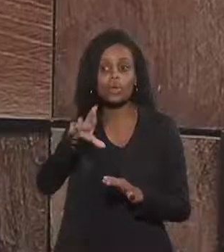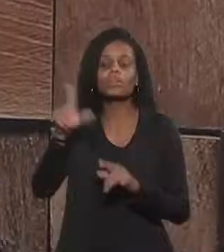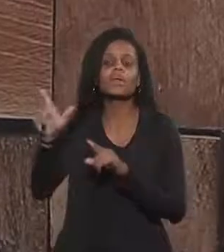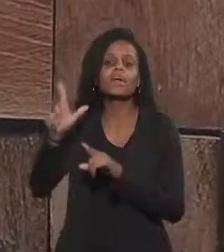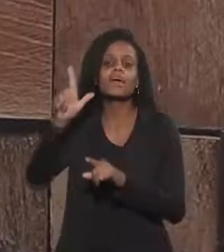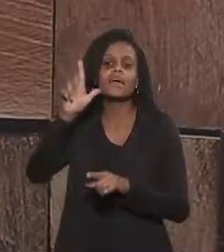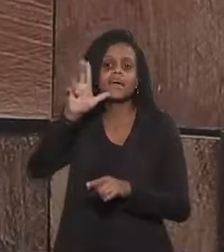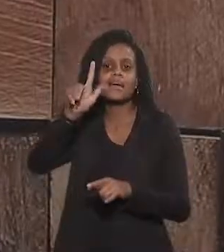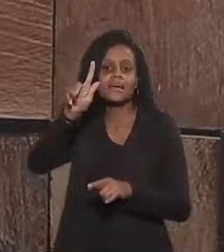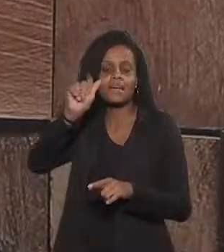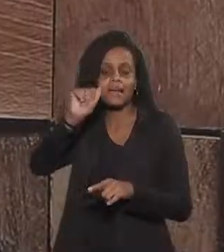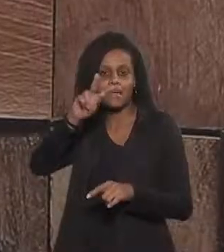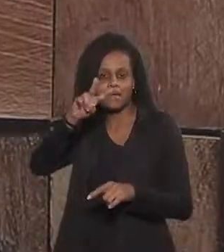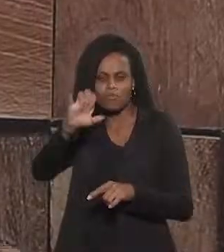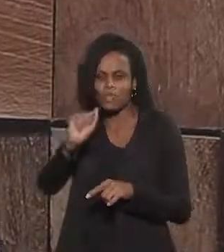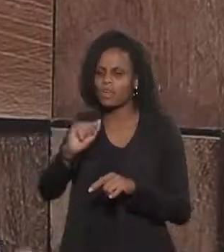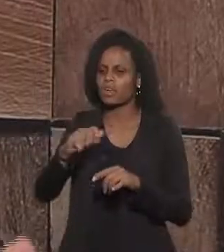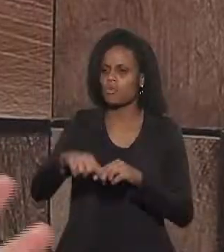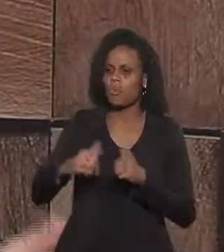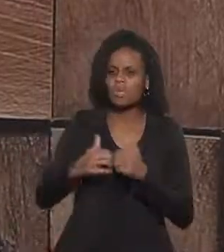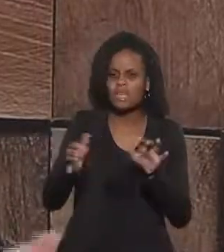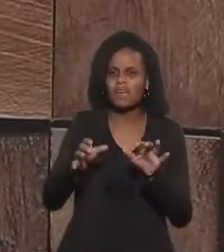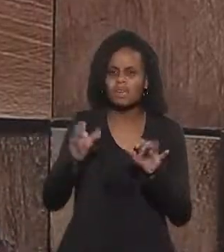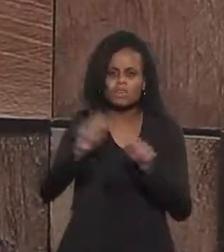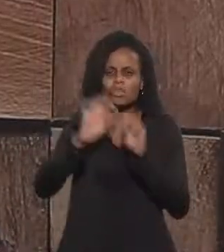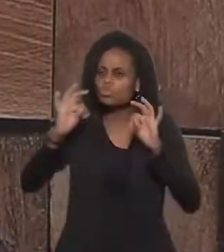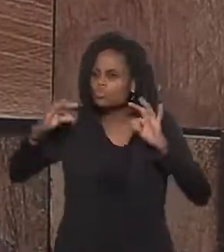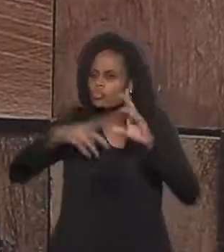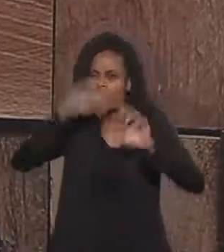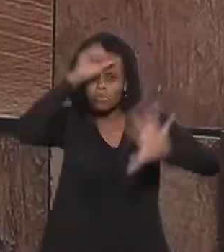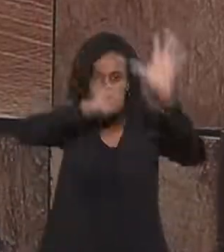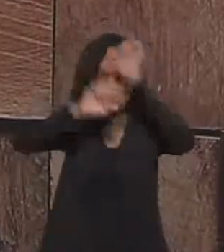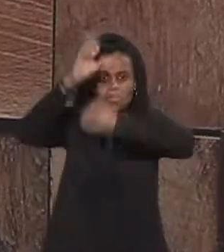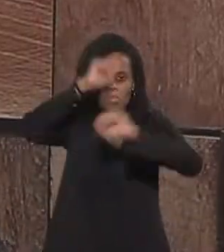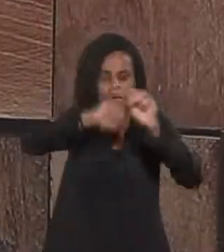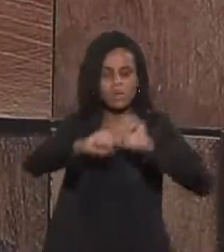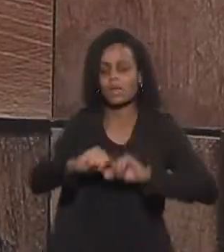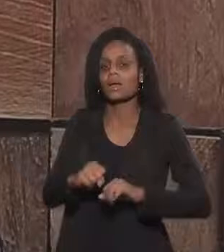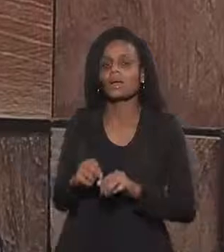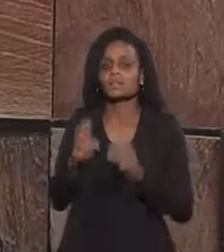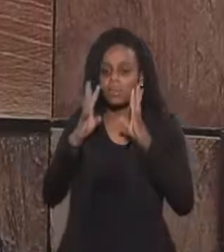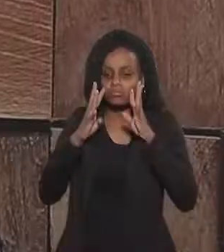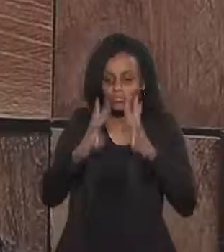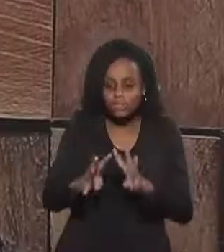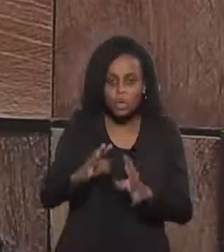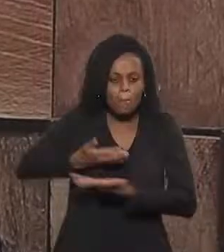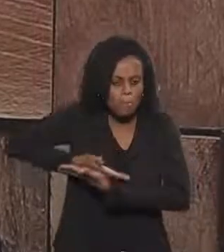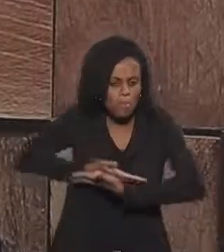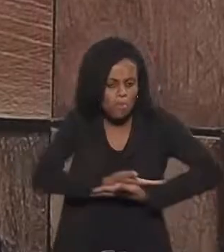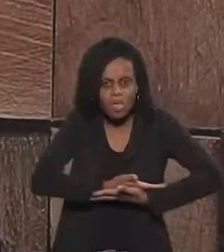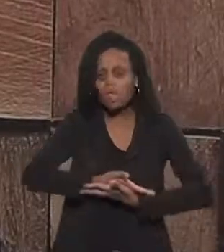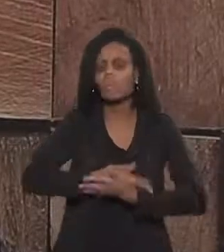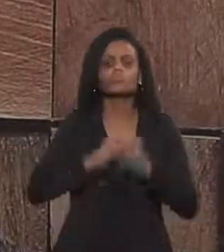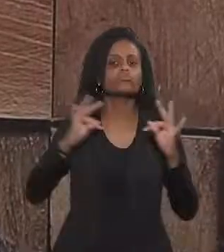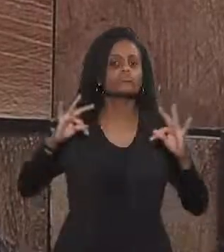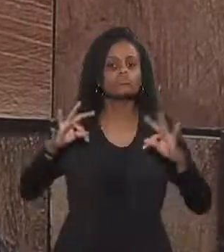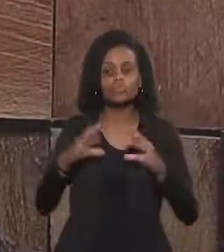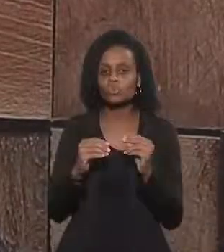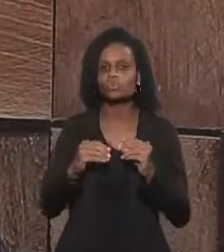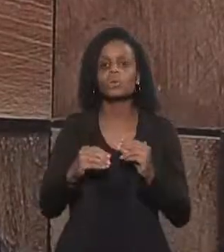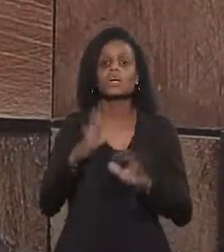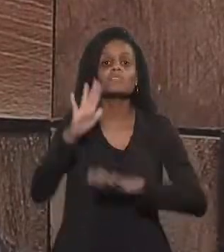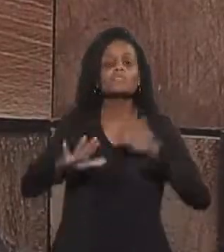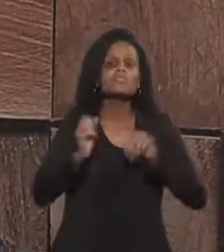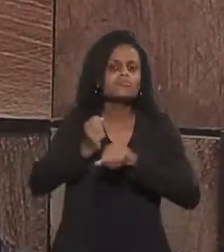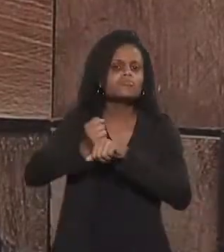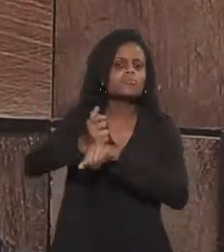da Gávea, aí comecei a fazer tudo que eu tinha aprendido, cateterismo, tudo, atenção à criança recém-nascida, tudo.